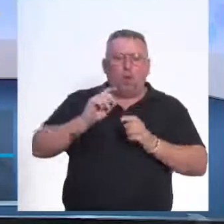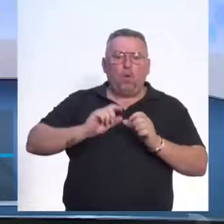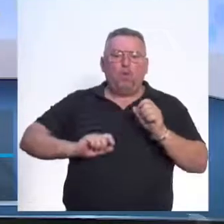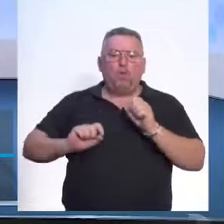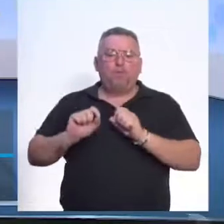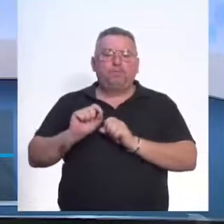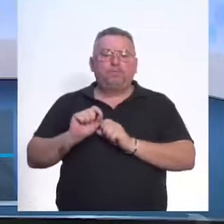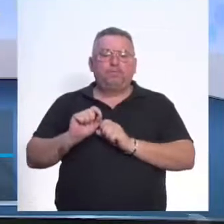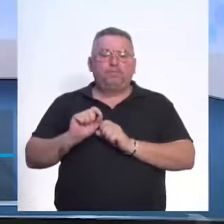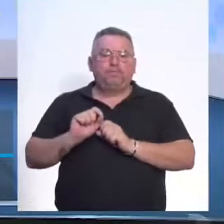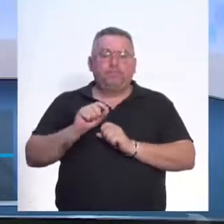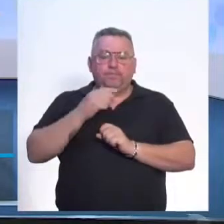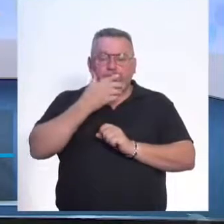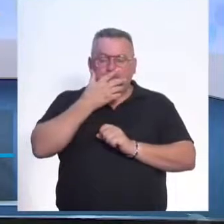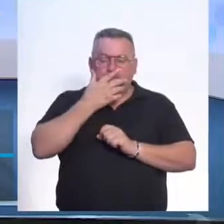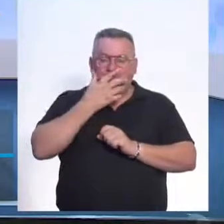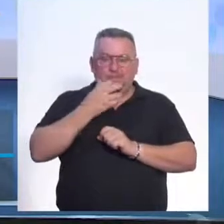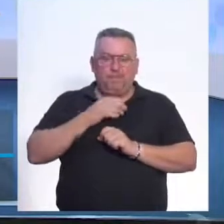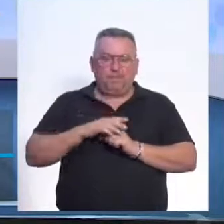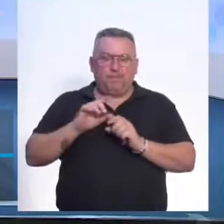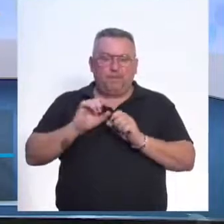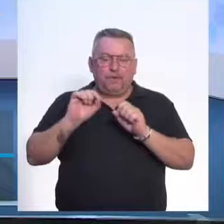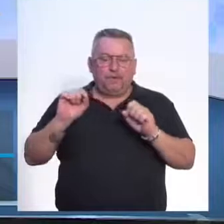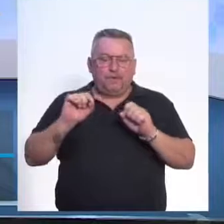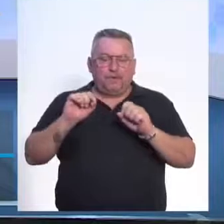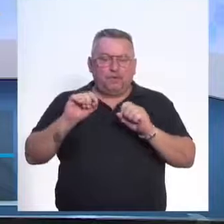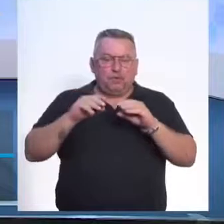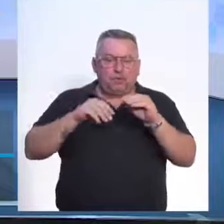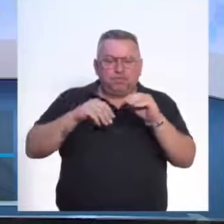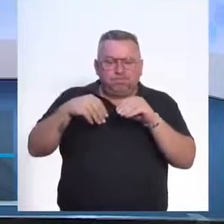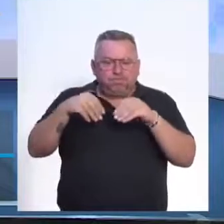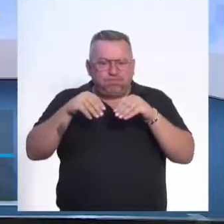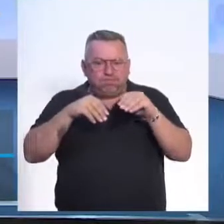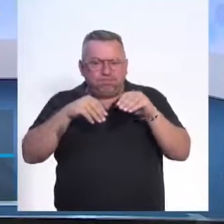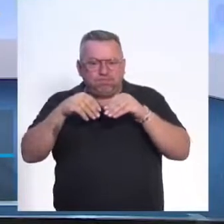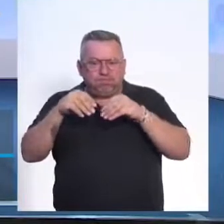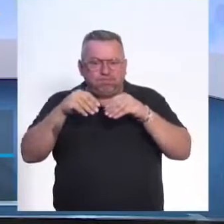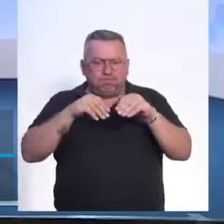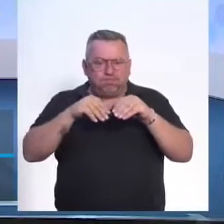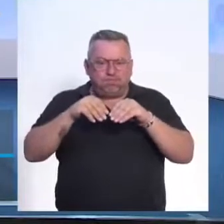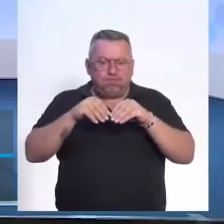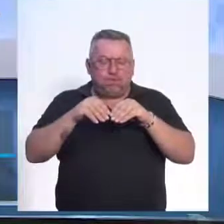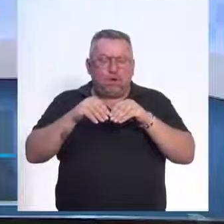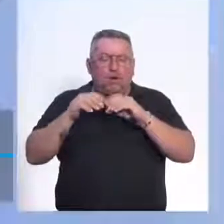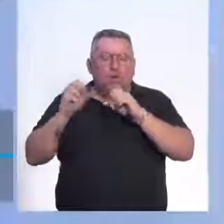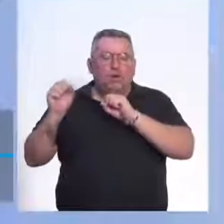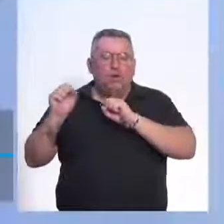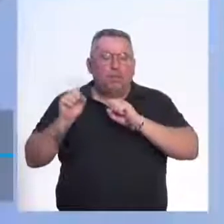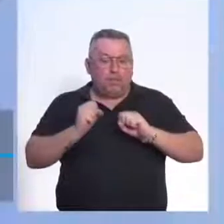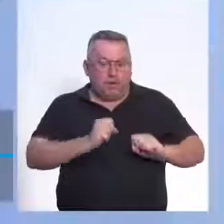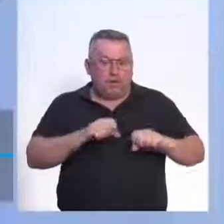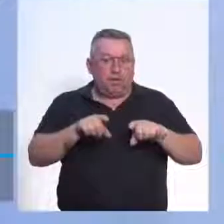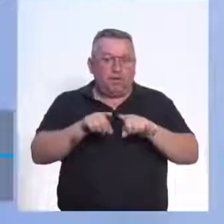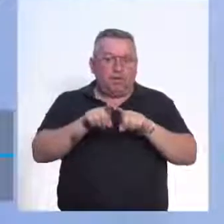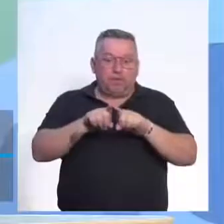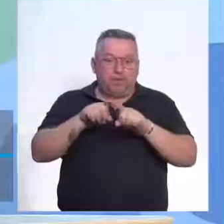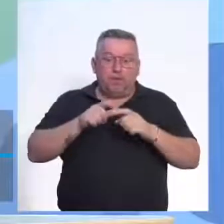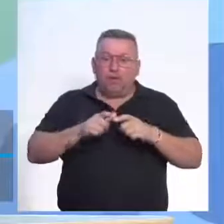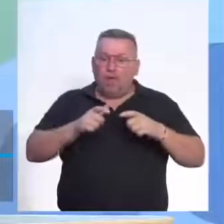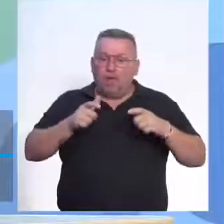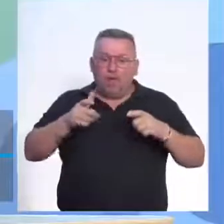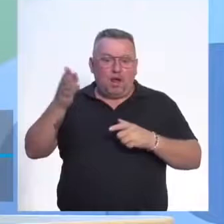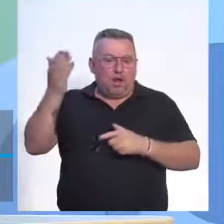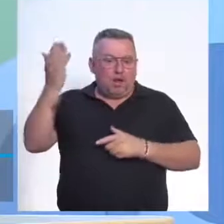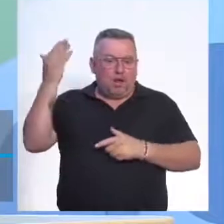vamos dizer assim, se desarticular enquanto Império Romano. Devido ao tamanho, né? Era muito grande o Império Romano,